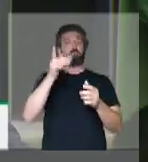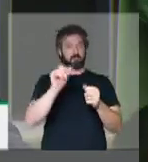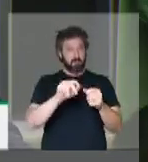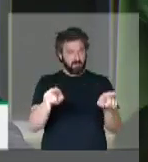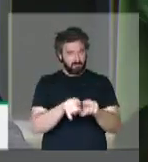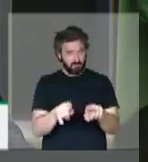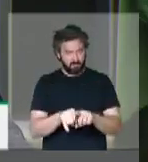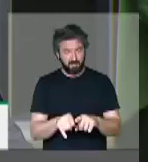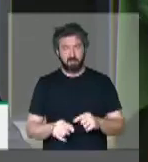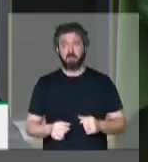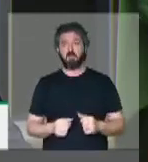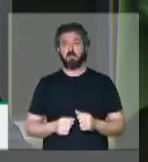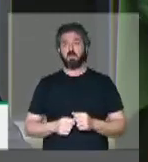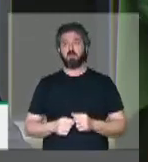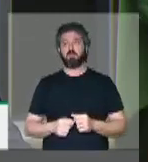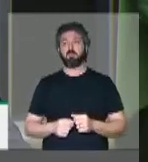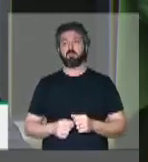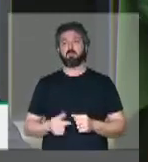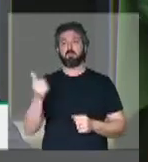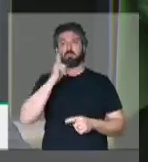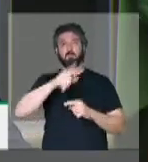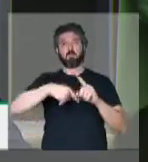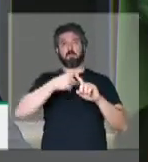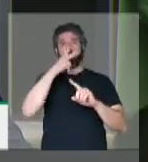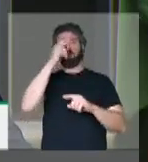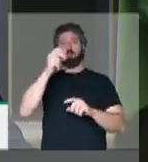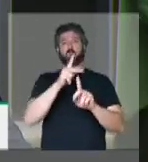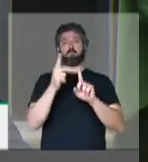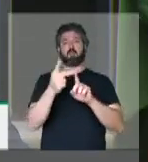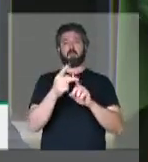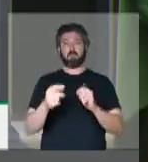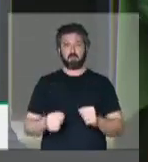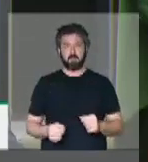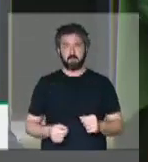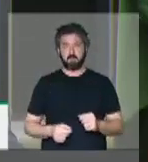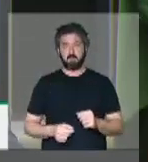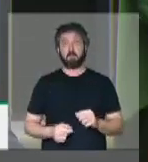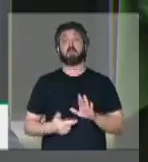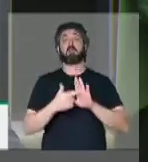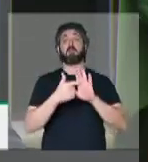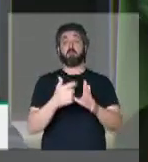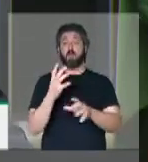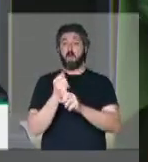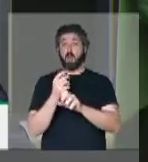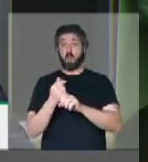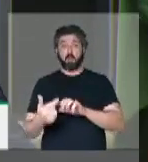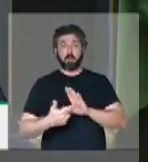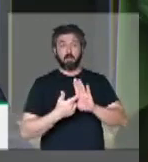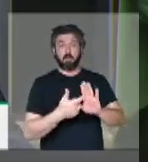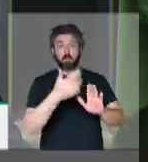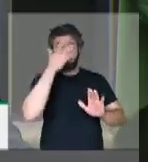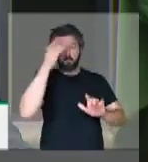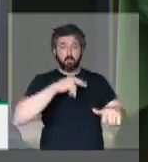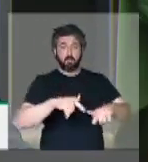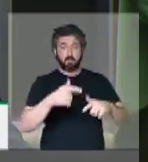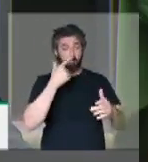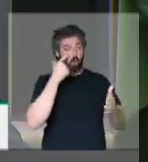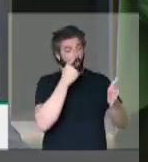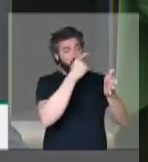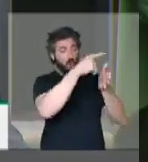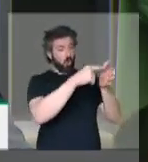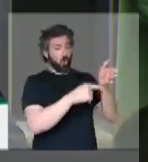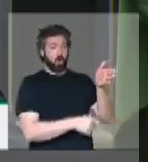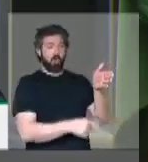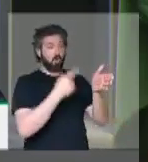fizeram também, para fortalecer a Previdência. E isso mostrando as contas dos trabalhadores. Da